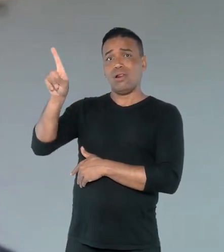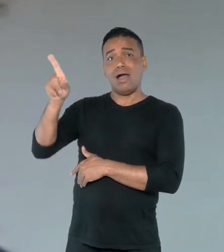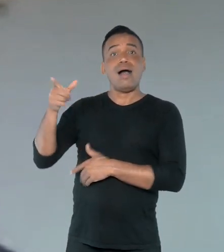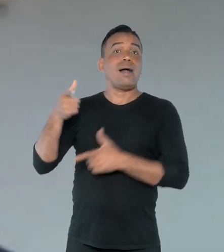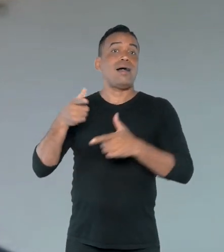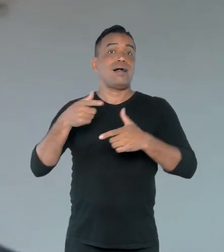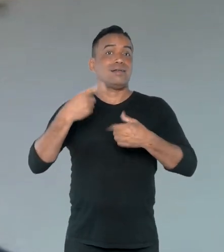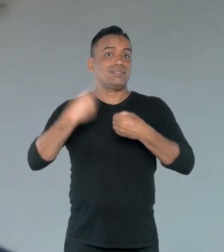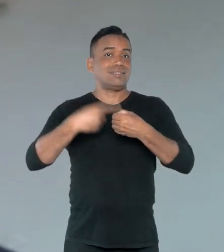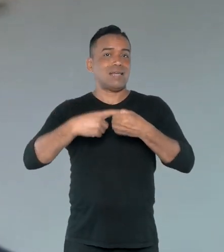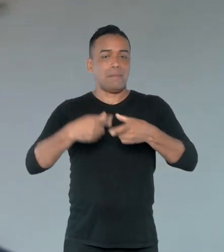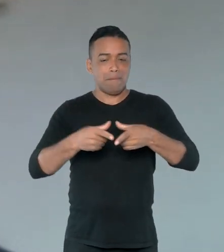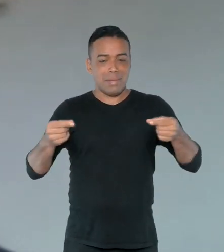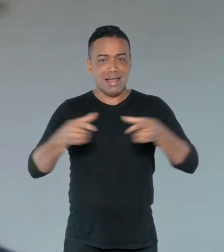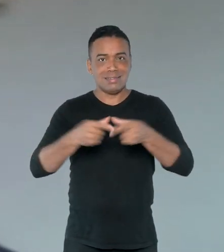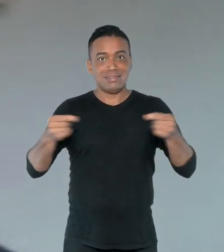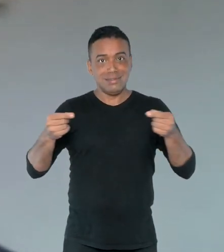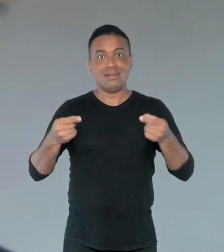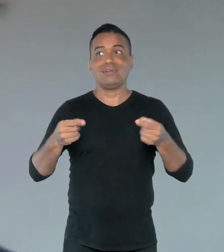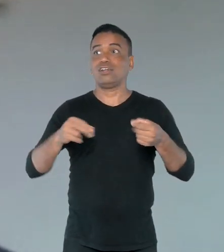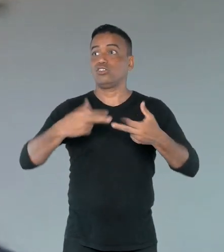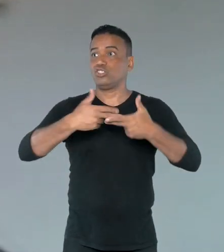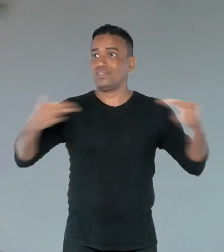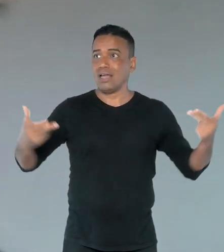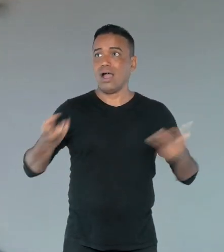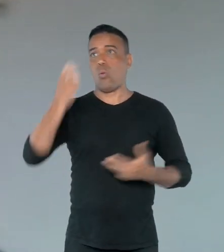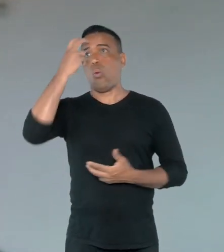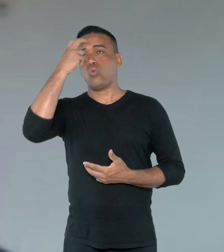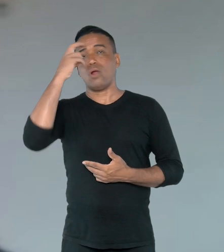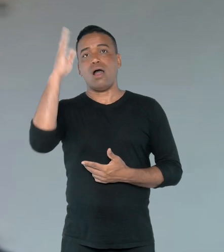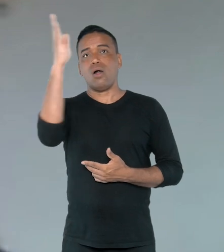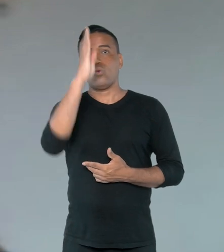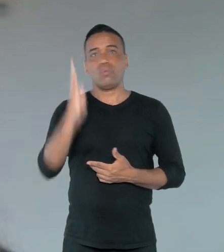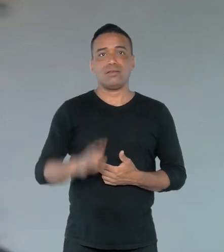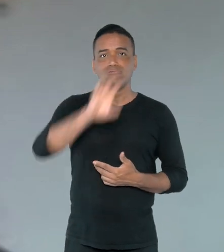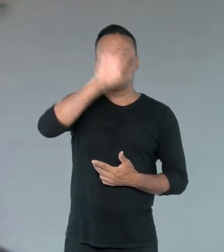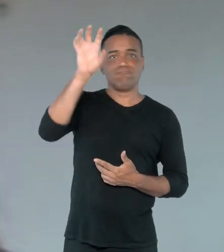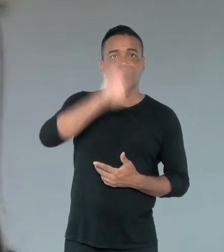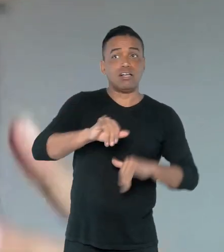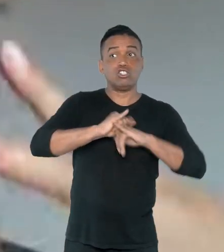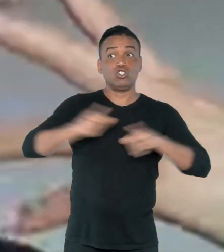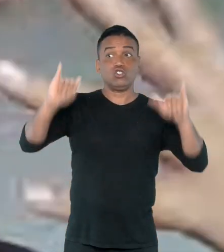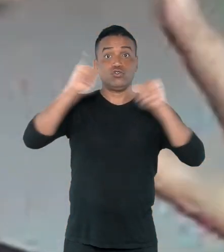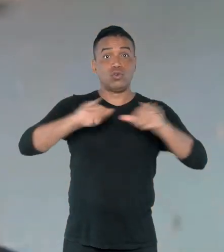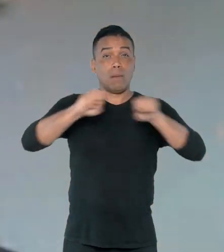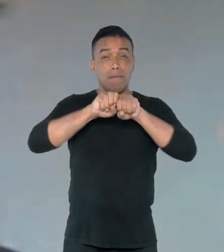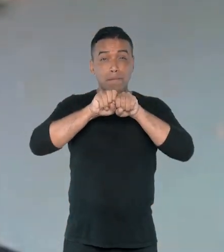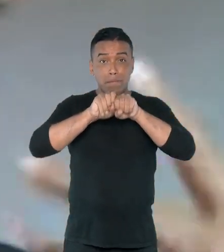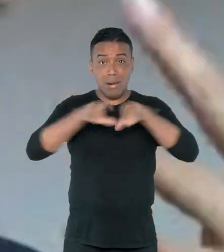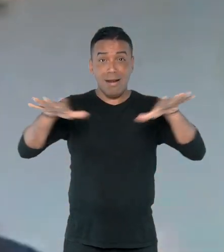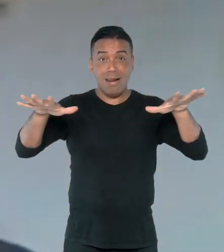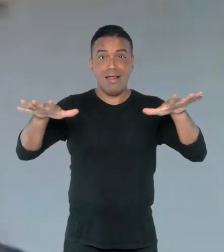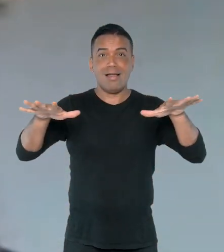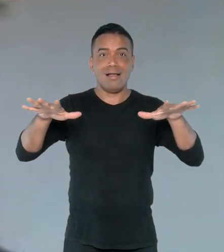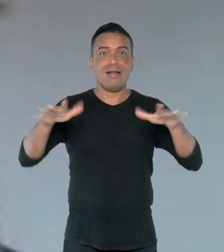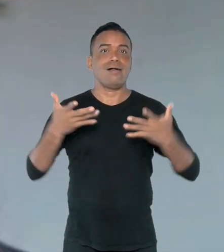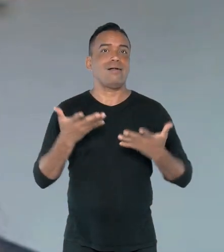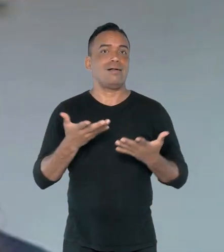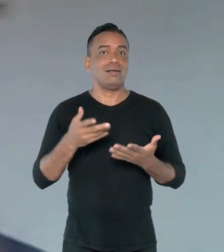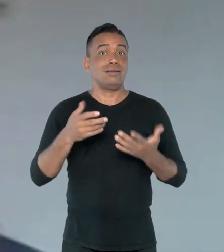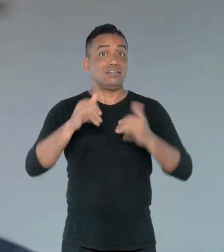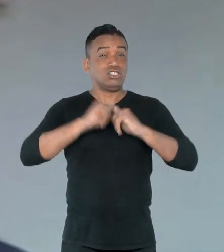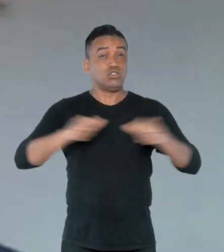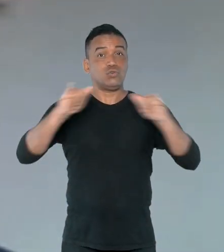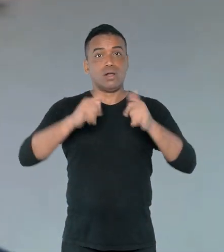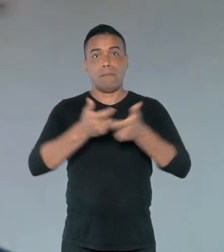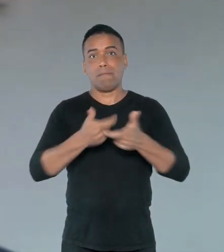buscava valorizar essa diversidade cultural do Brasil, divulgando o Brasil lá fora e explorando e divulgando